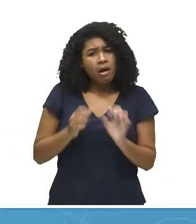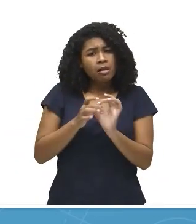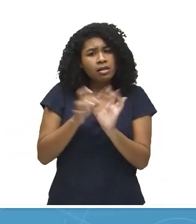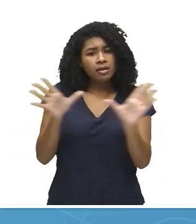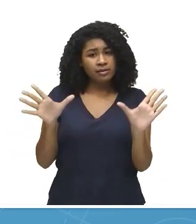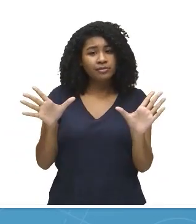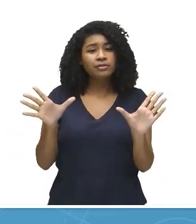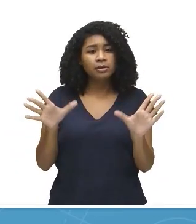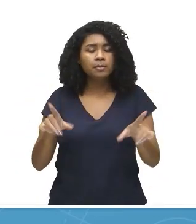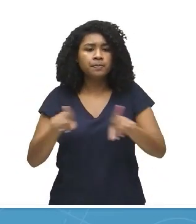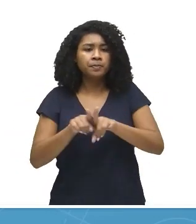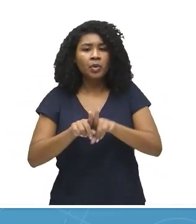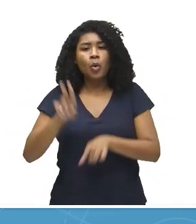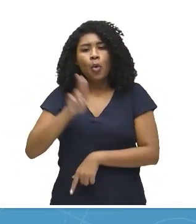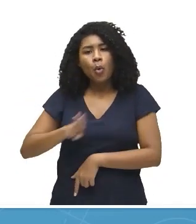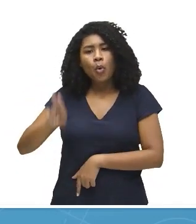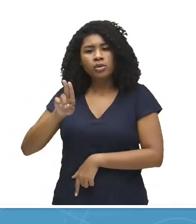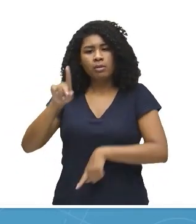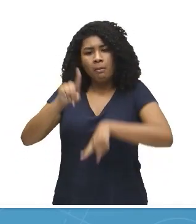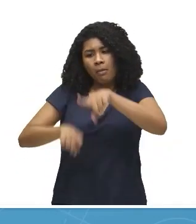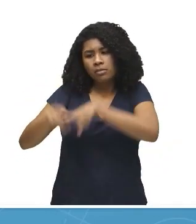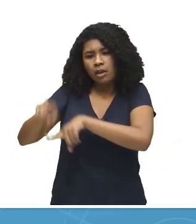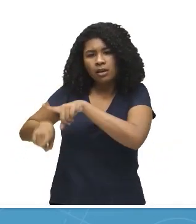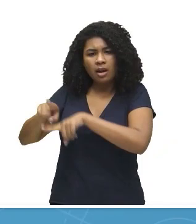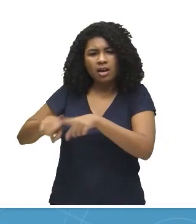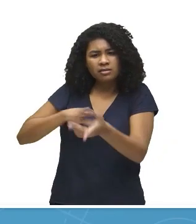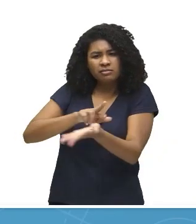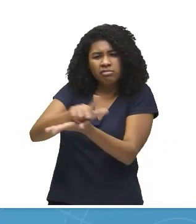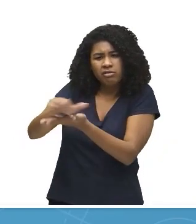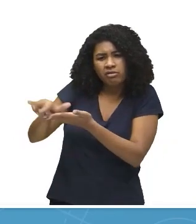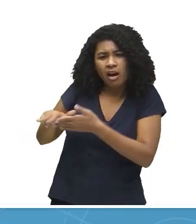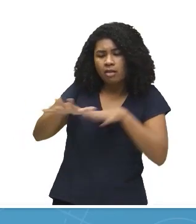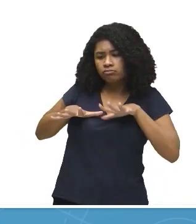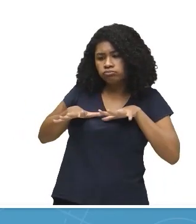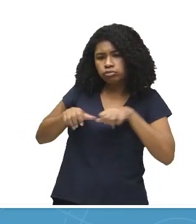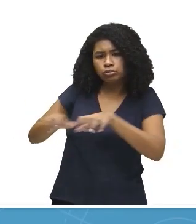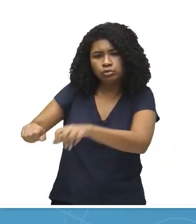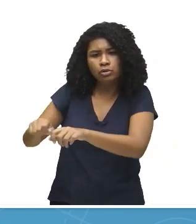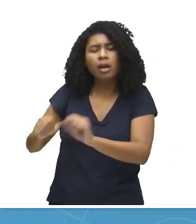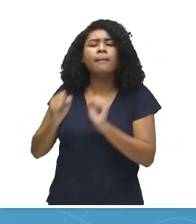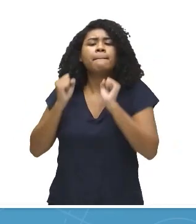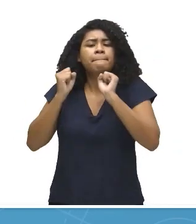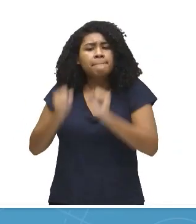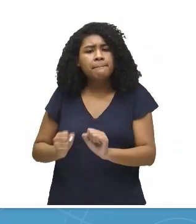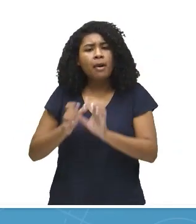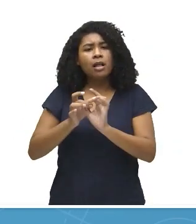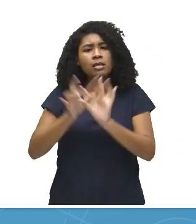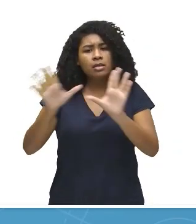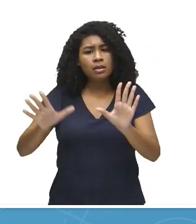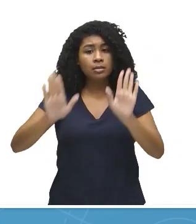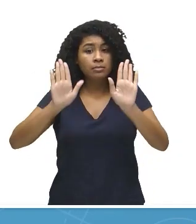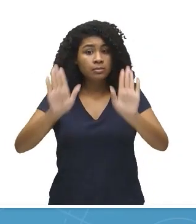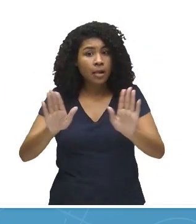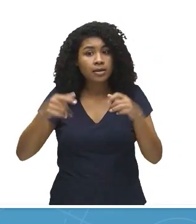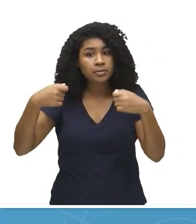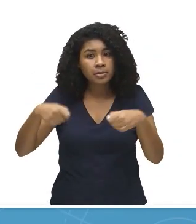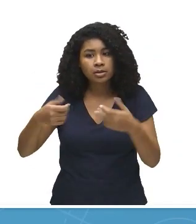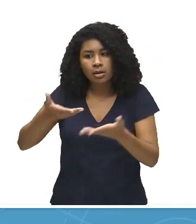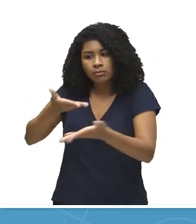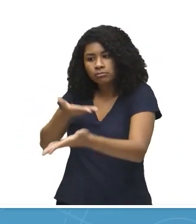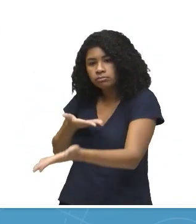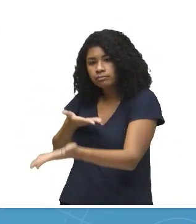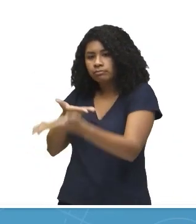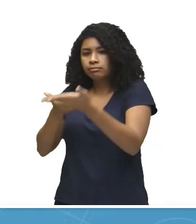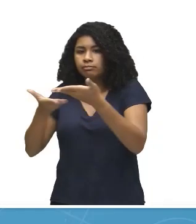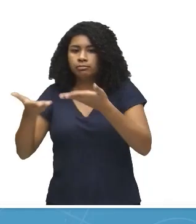você pode utilizar aqueles recursos, né, nessas áreas de conservação ambiental, mas sempre em